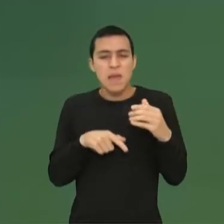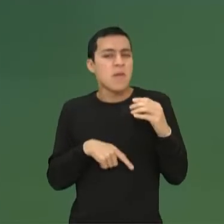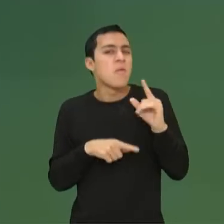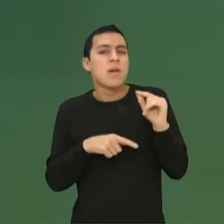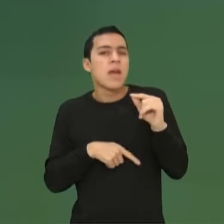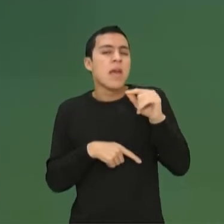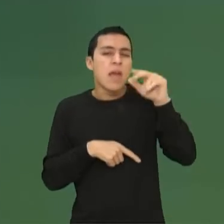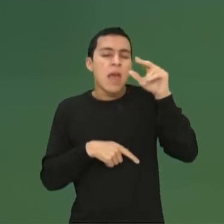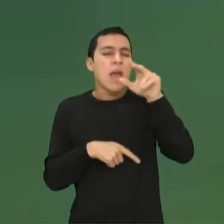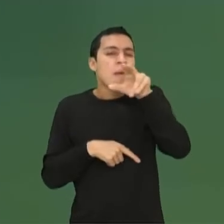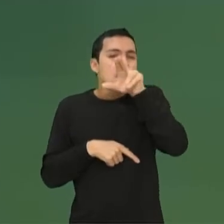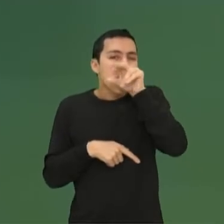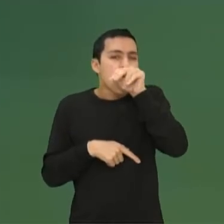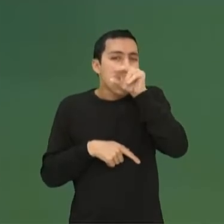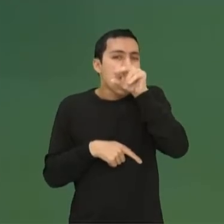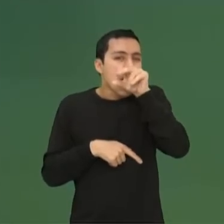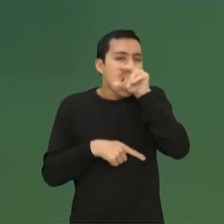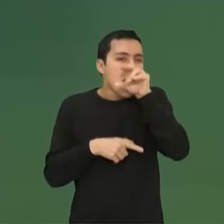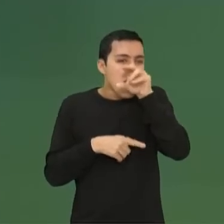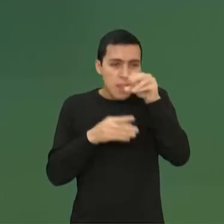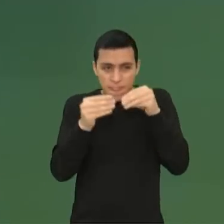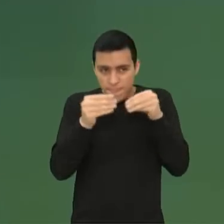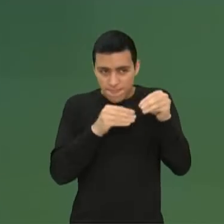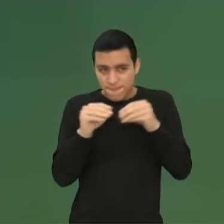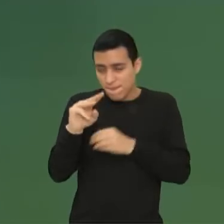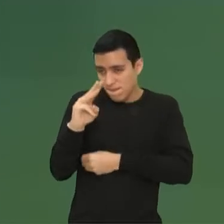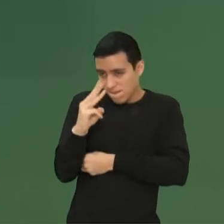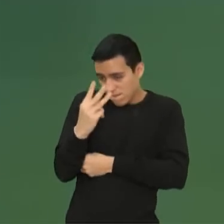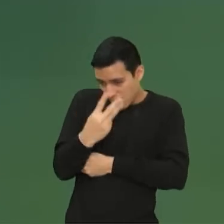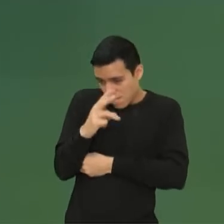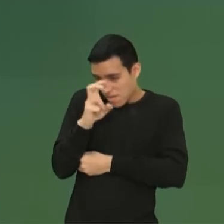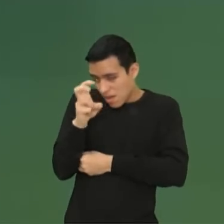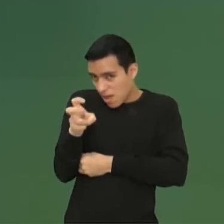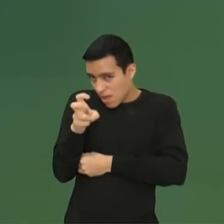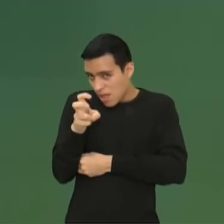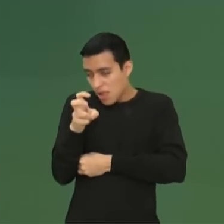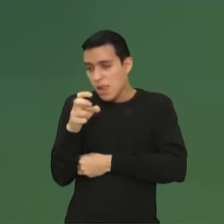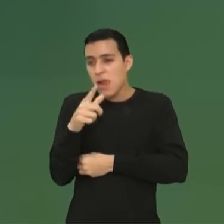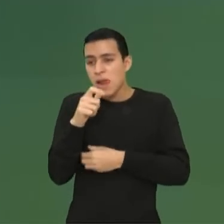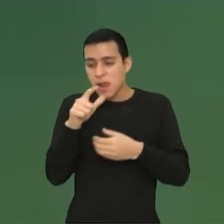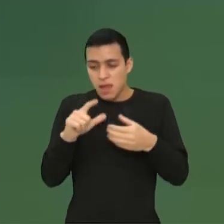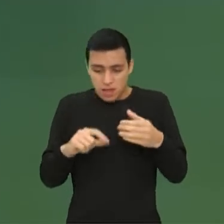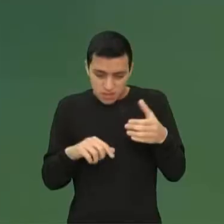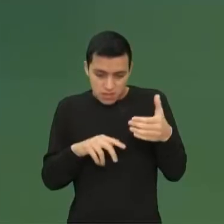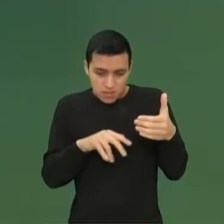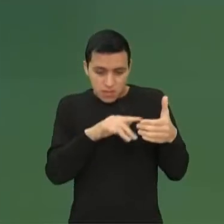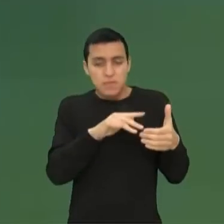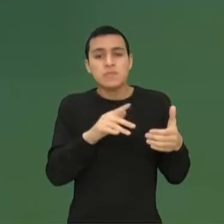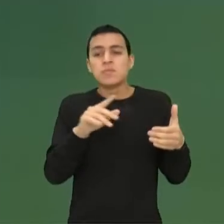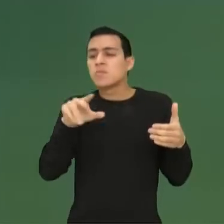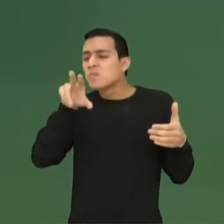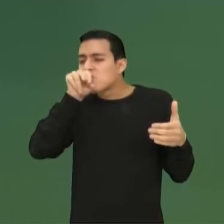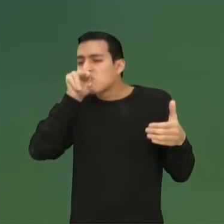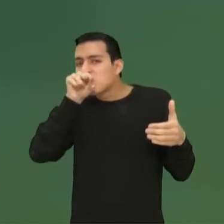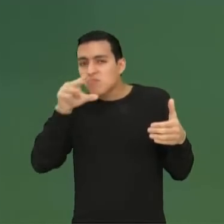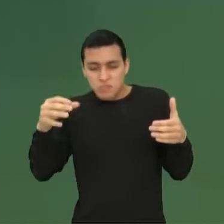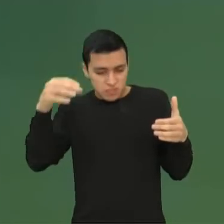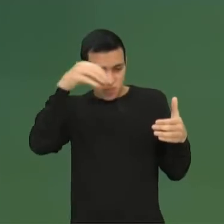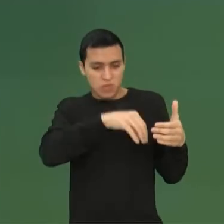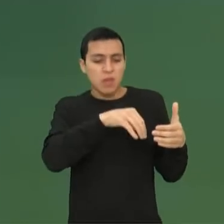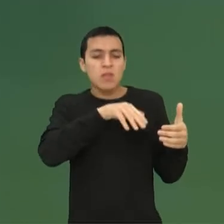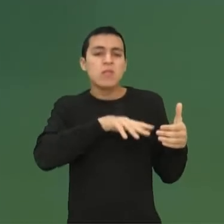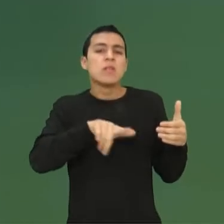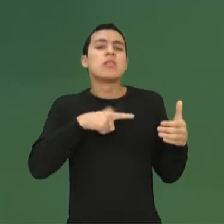Eu tenho 35 ml de água. Quando eu coloco o patinho de borracha, ele ocupa um